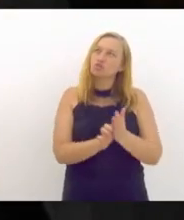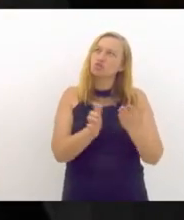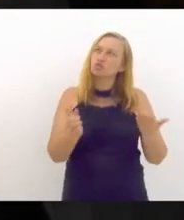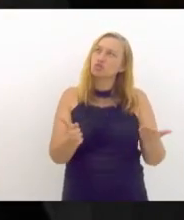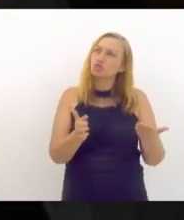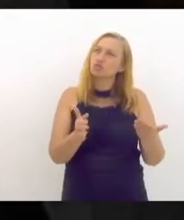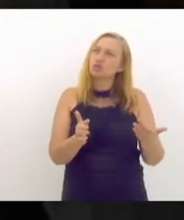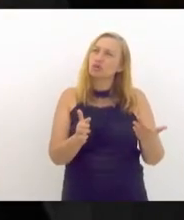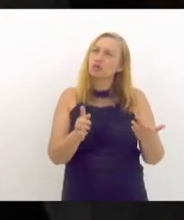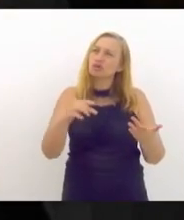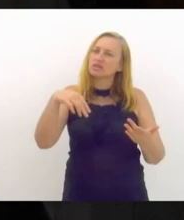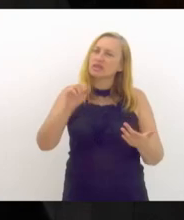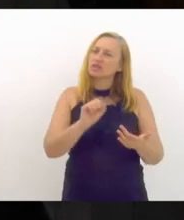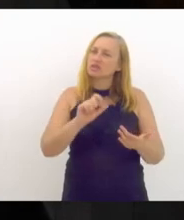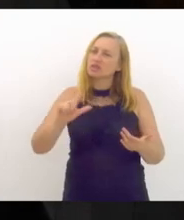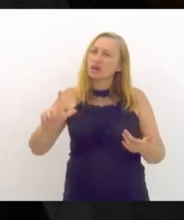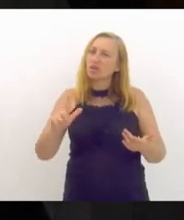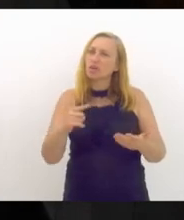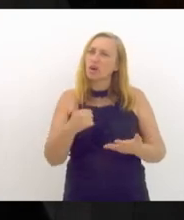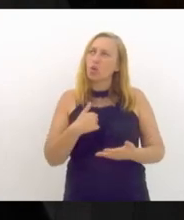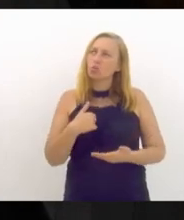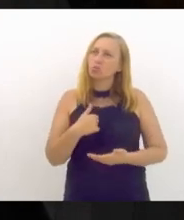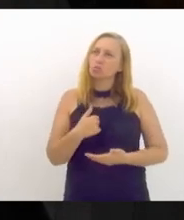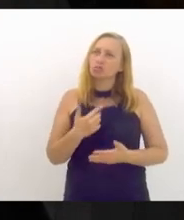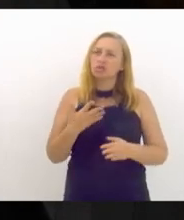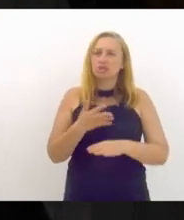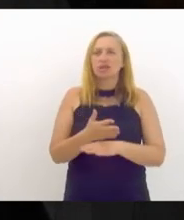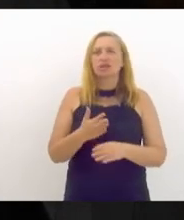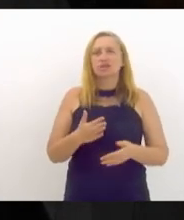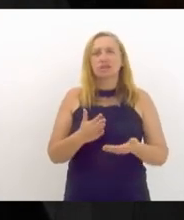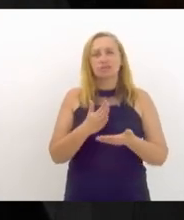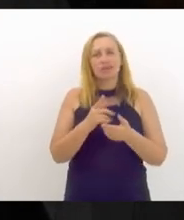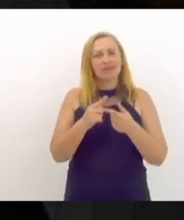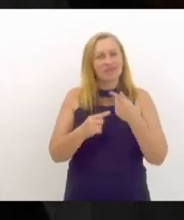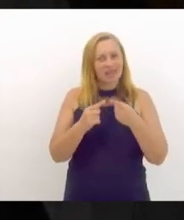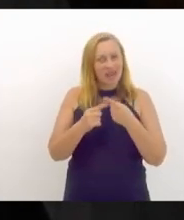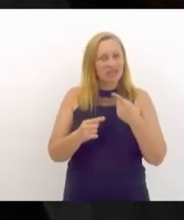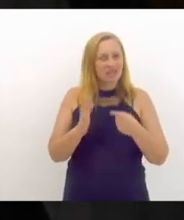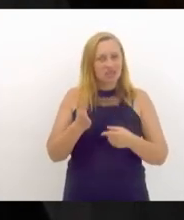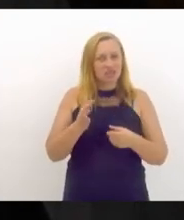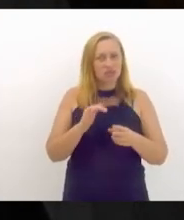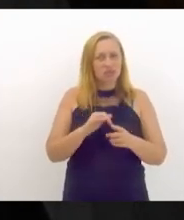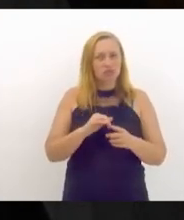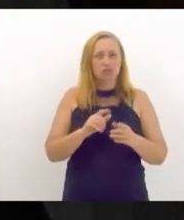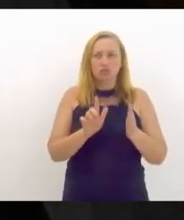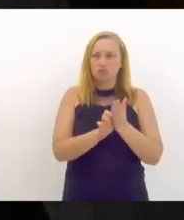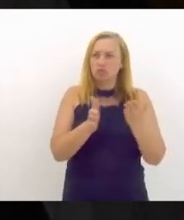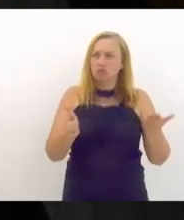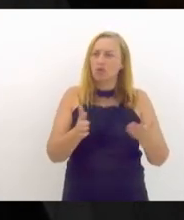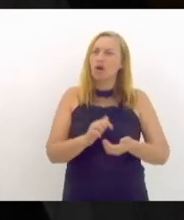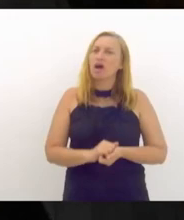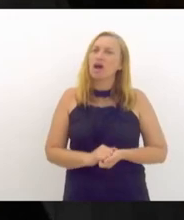Nacional, eu cheguei em casa, estava no meio do Jornal Nacional, e